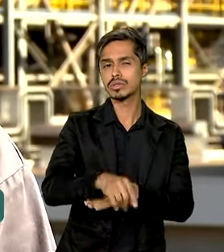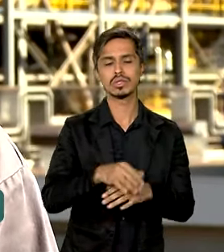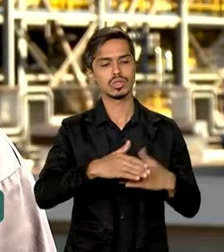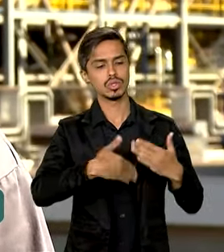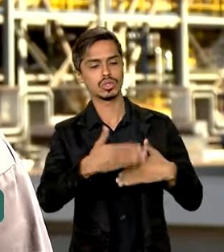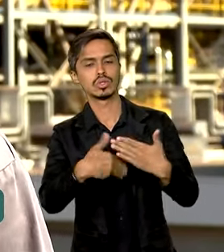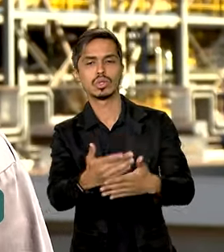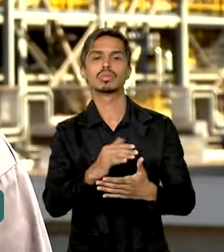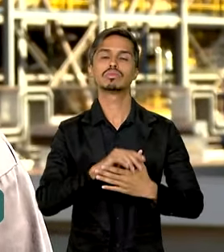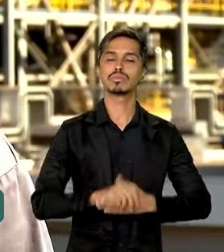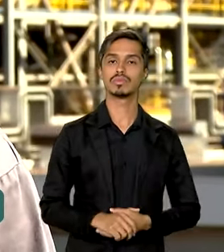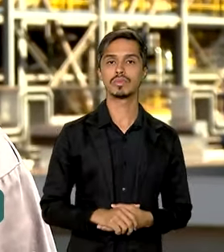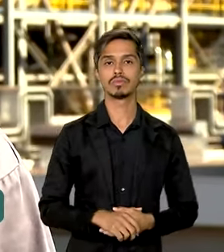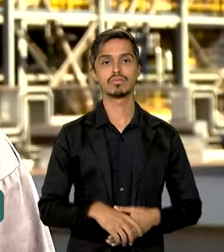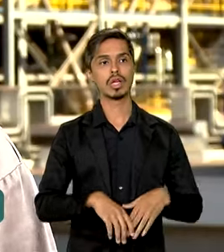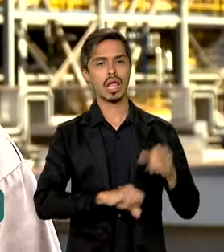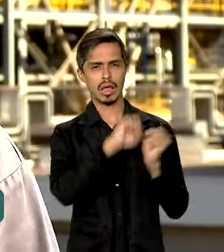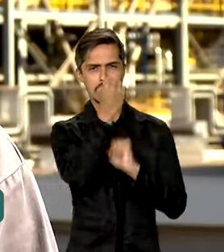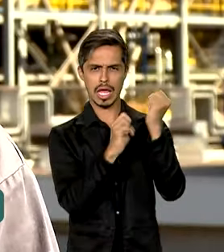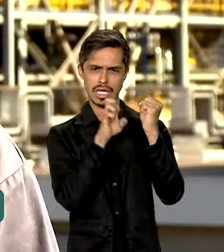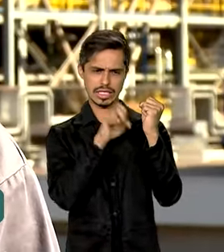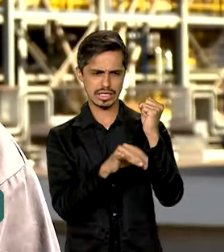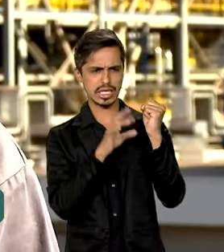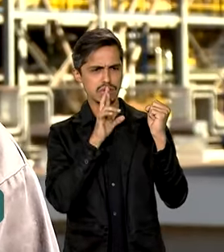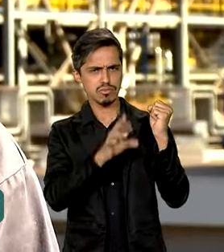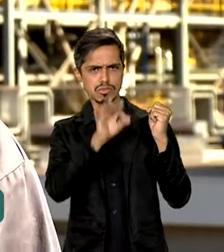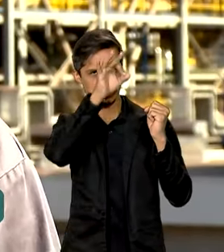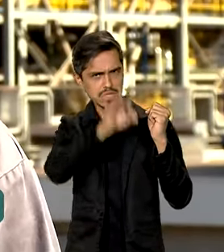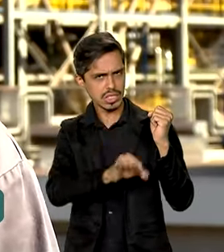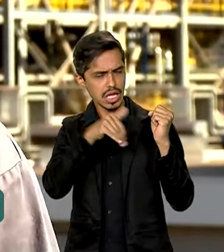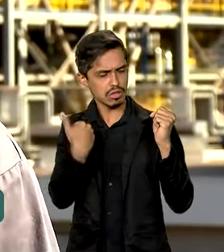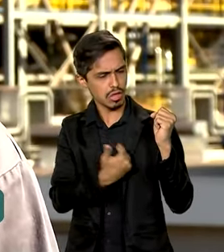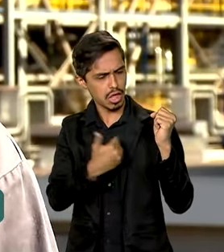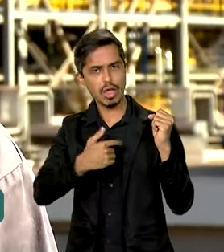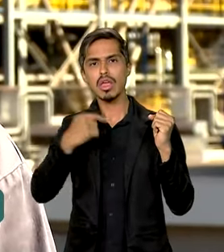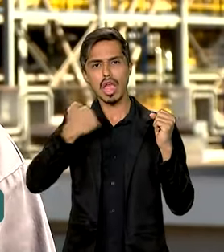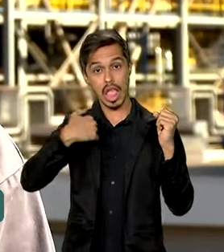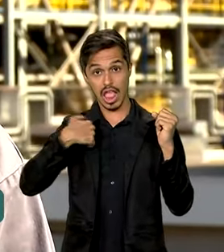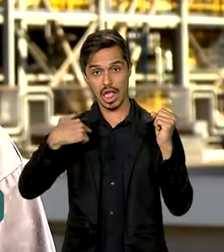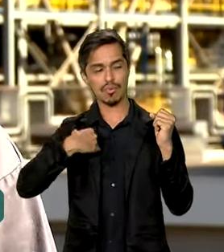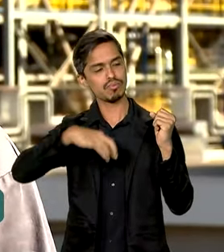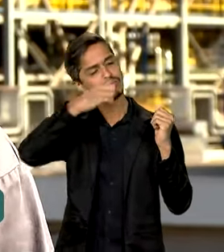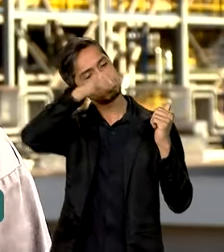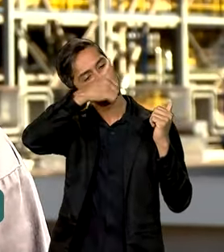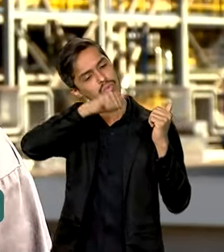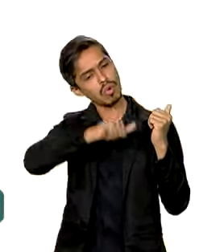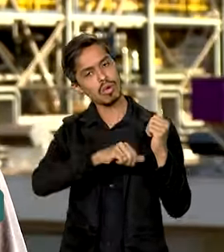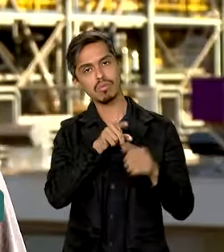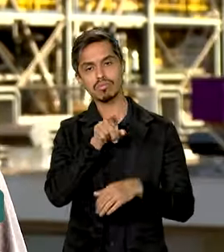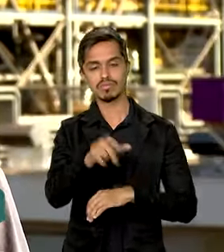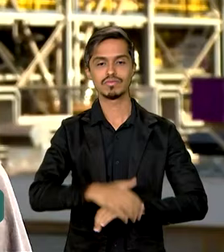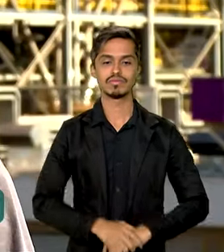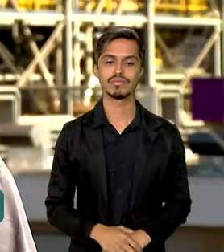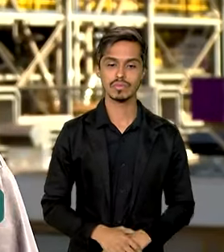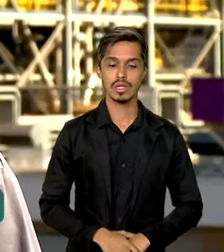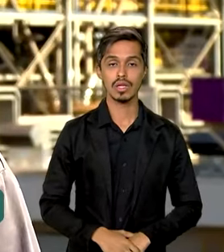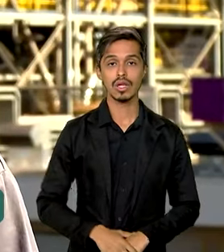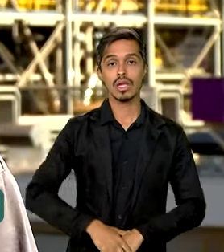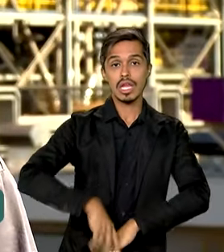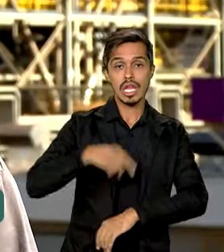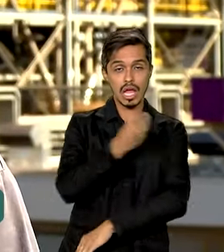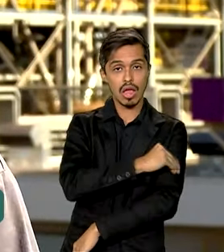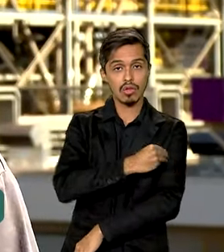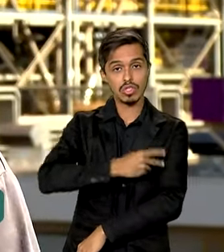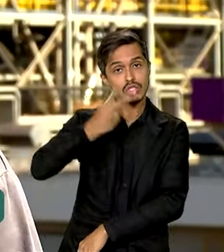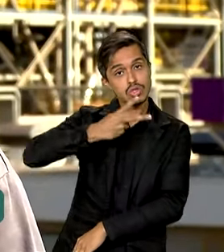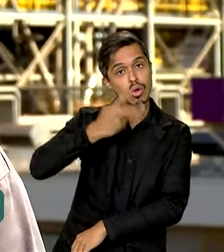rotina operacional, os equipamentos estão respondendo de acordo com o que o operador pede lá no campo. O etanol de segunda